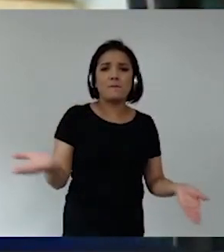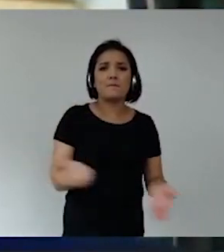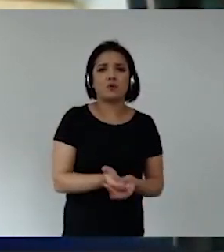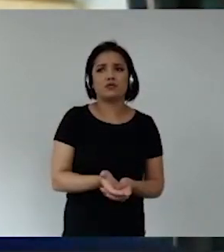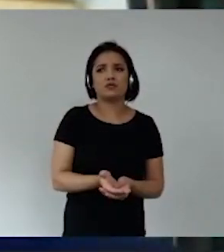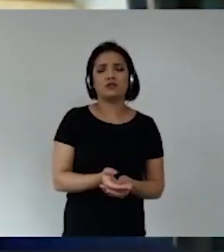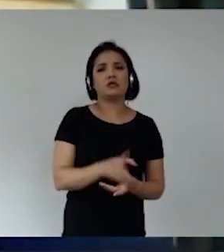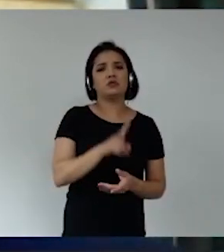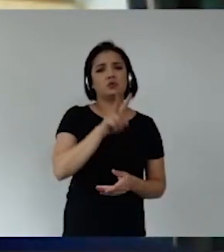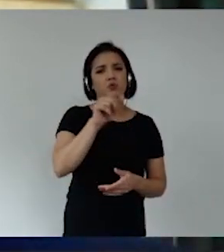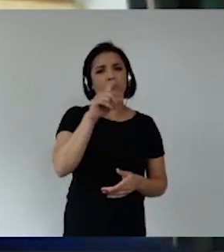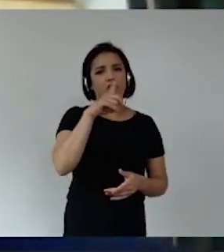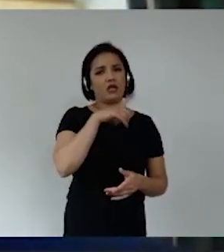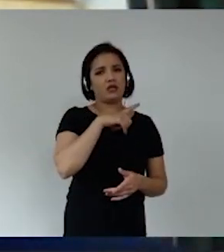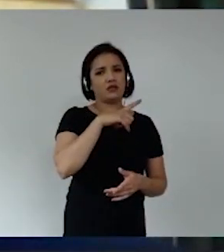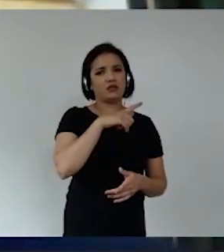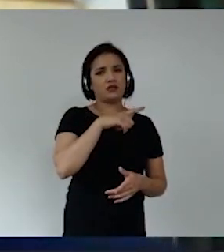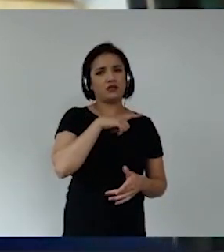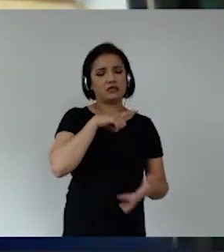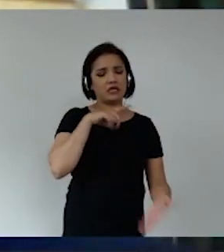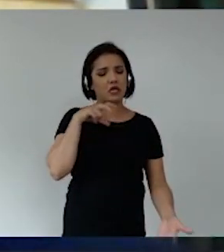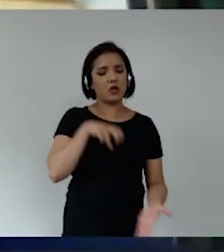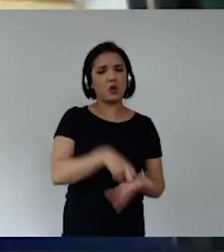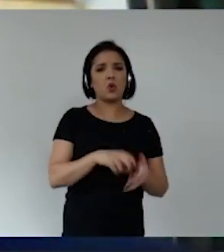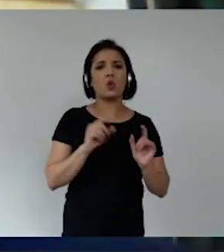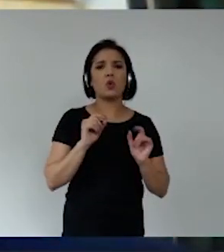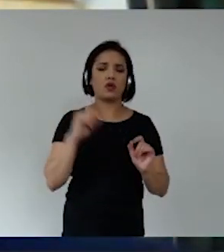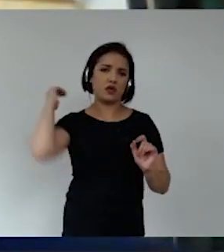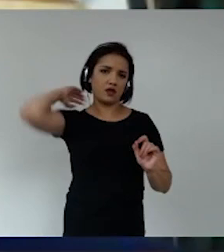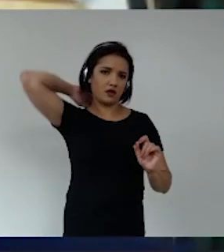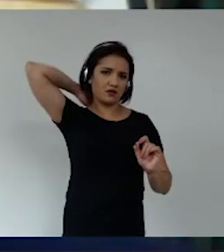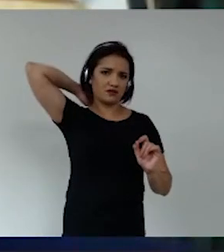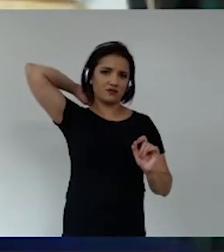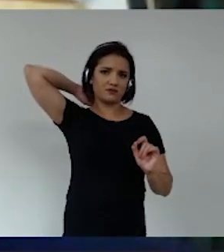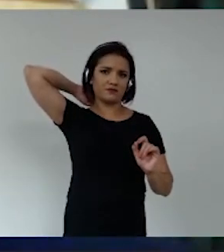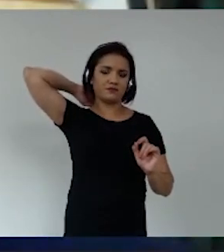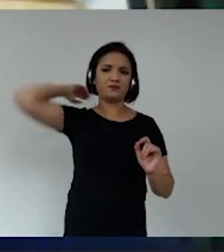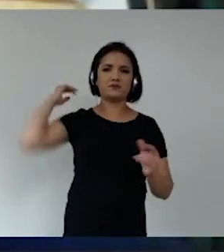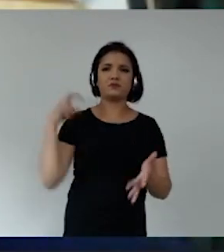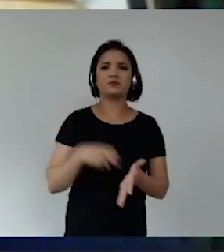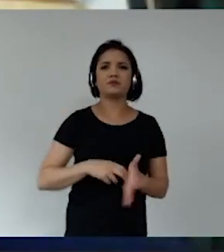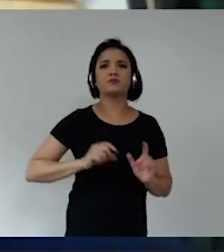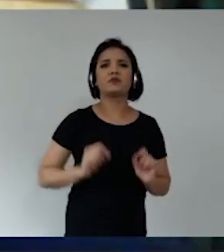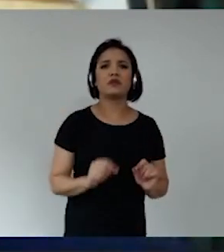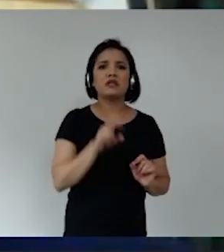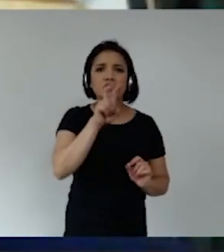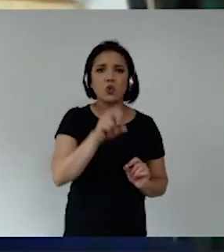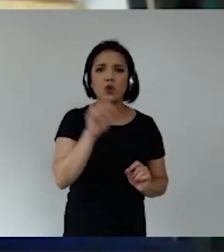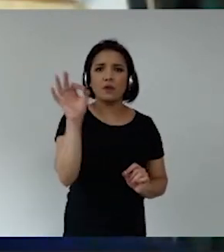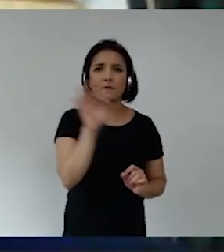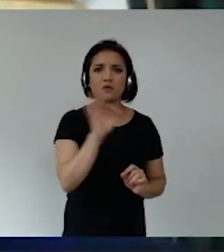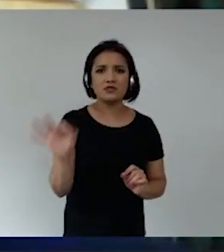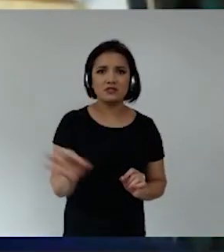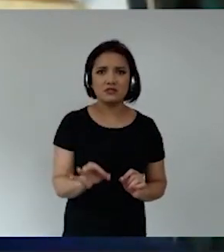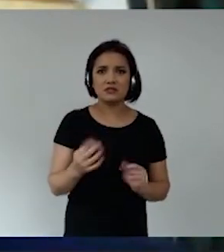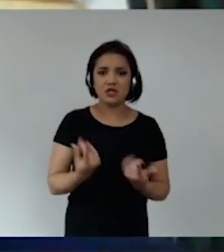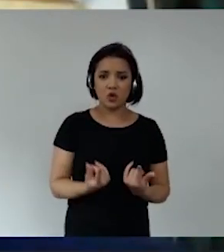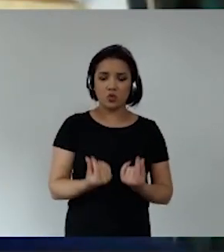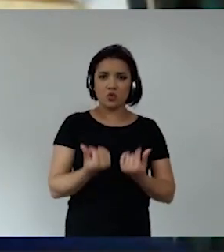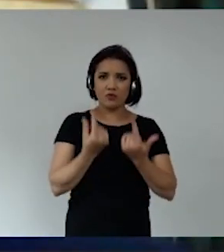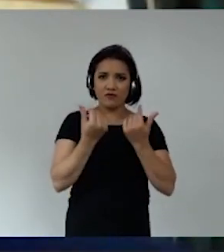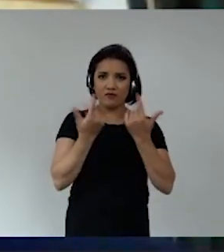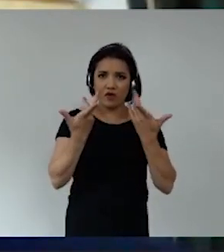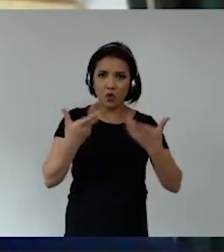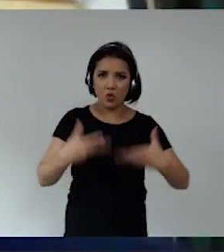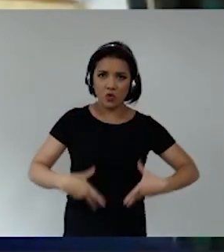conhecimento acarretará a assunção por parte desta de 50% das custas